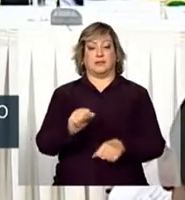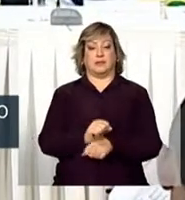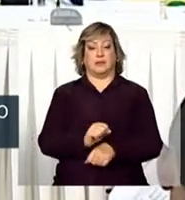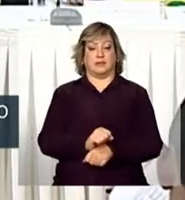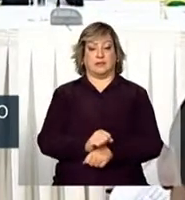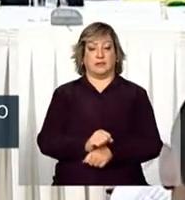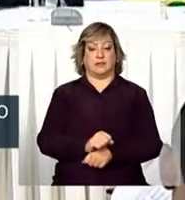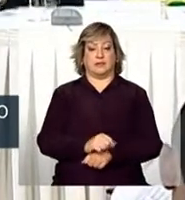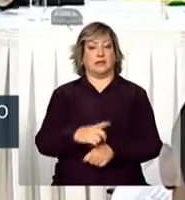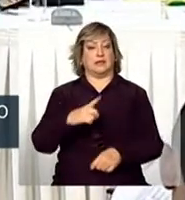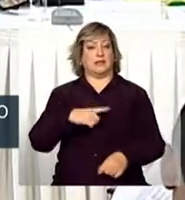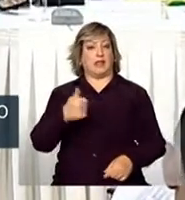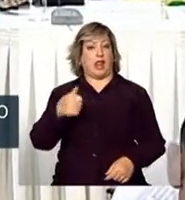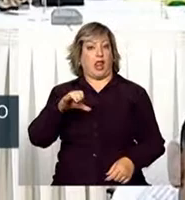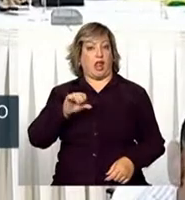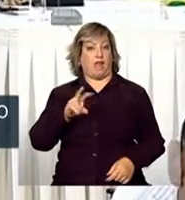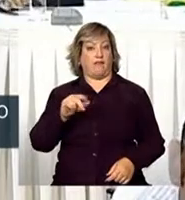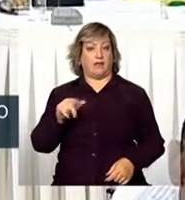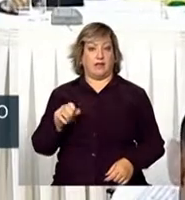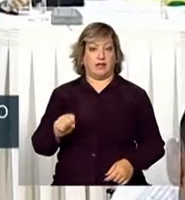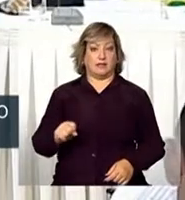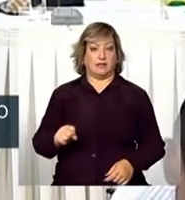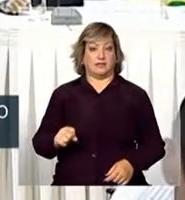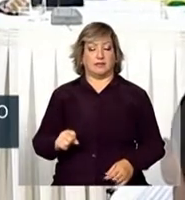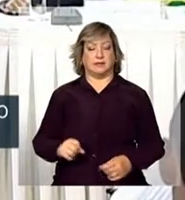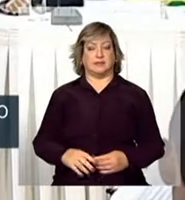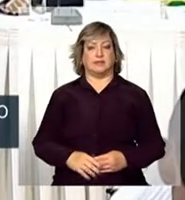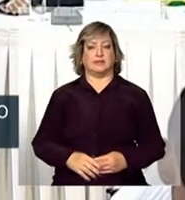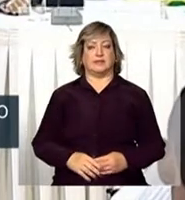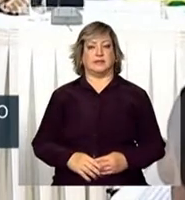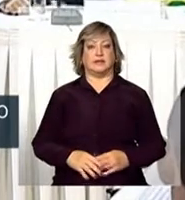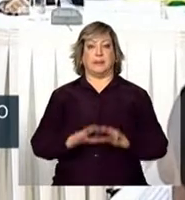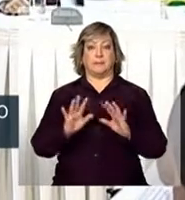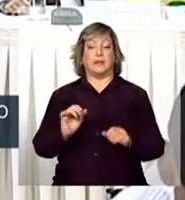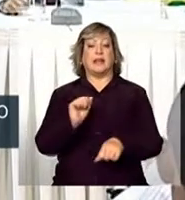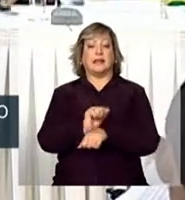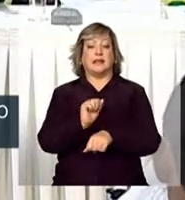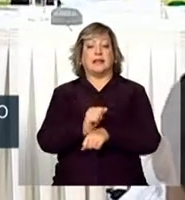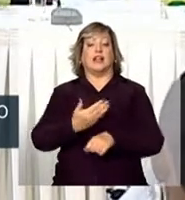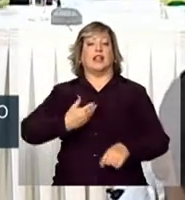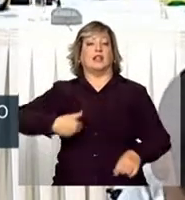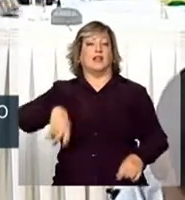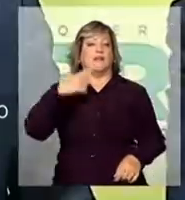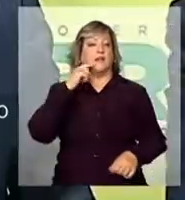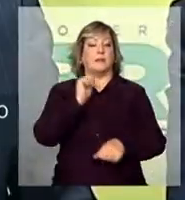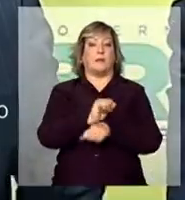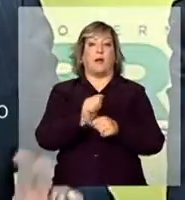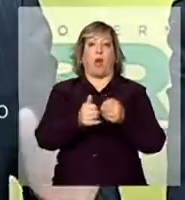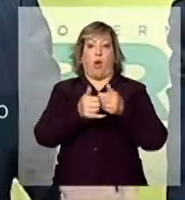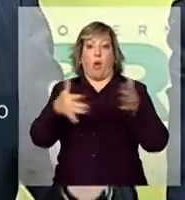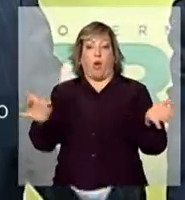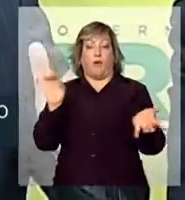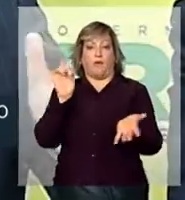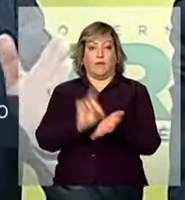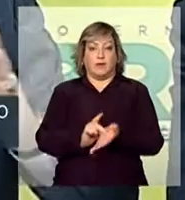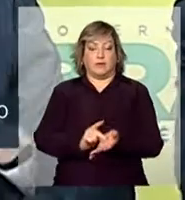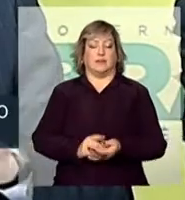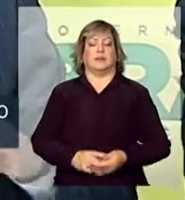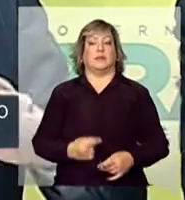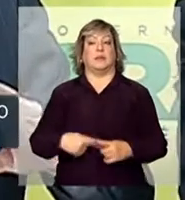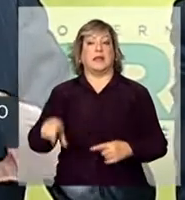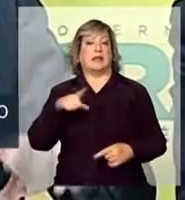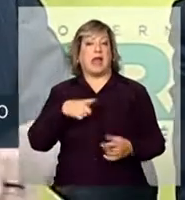mas não fala e deixa a gente aguardar a abertura oficial Porque elas estão